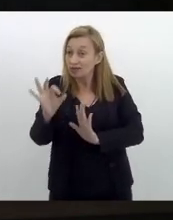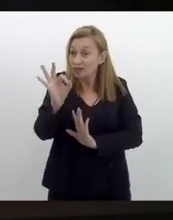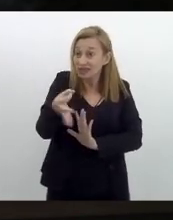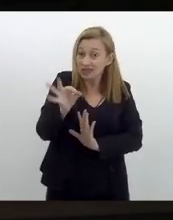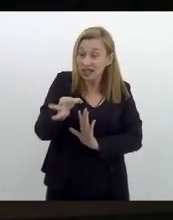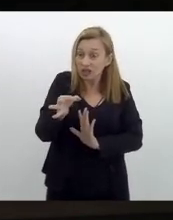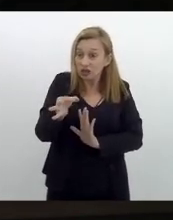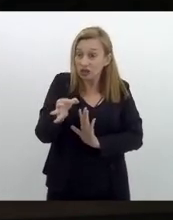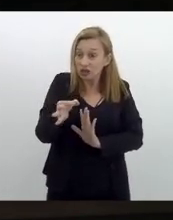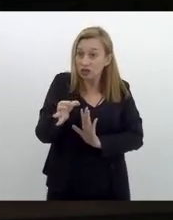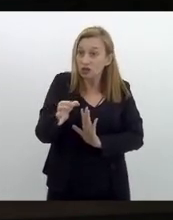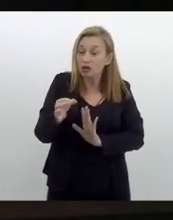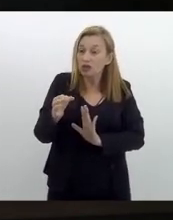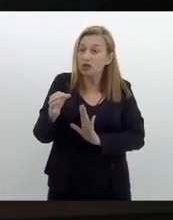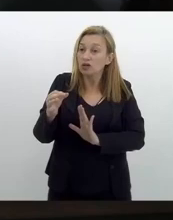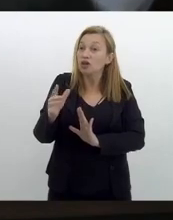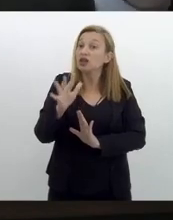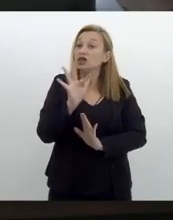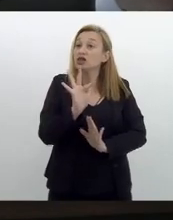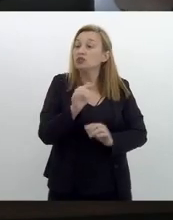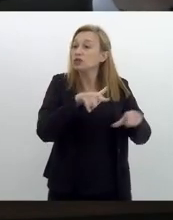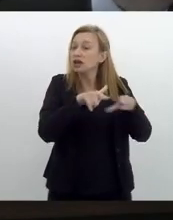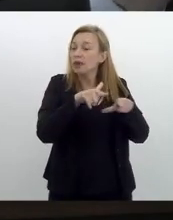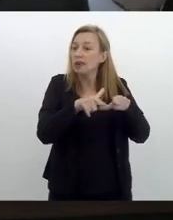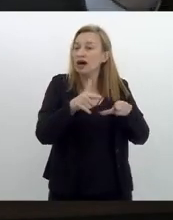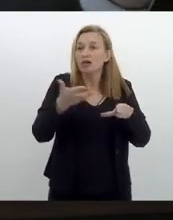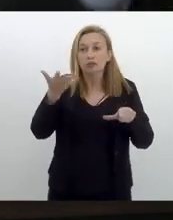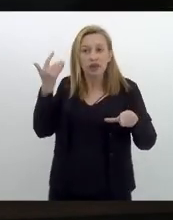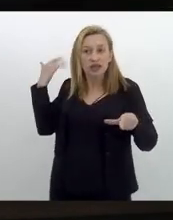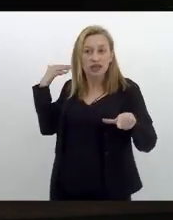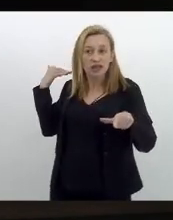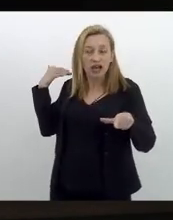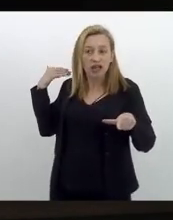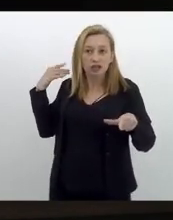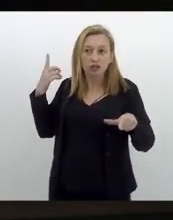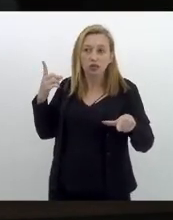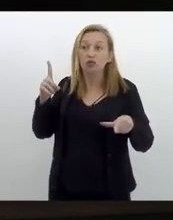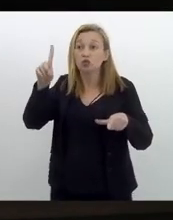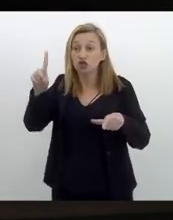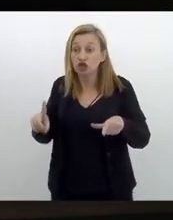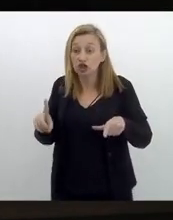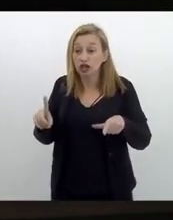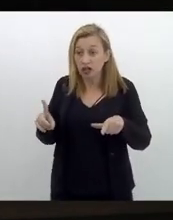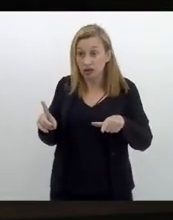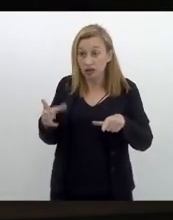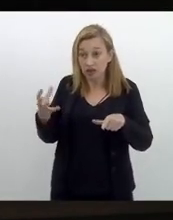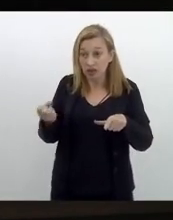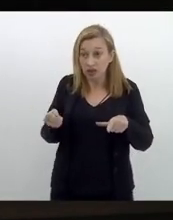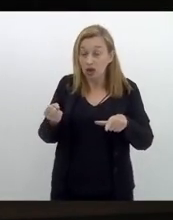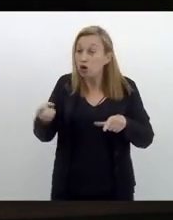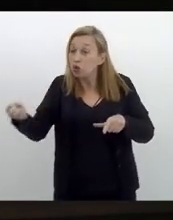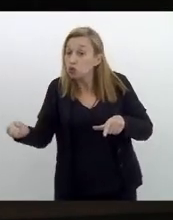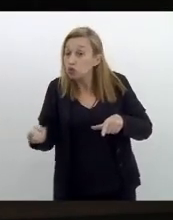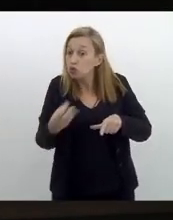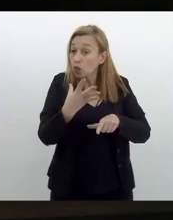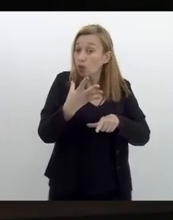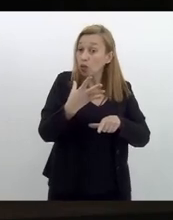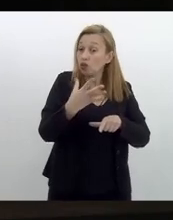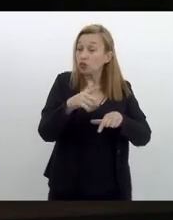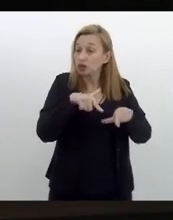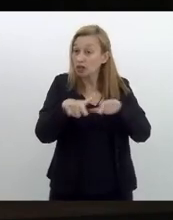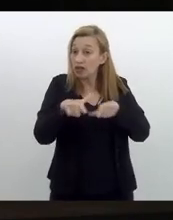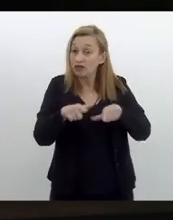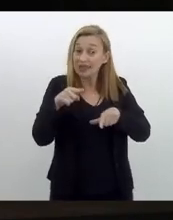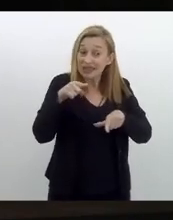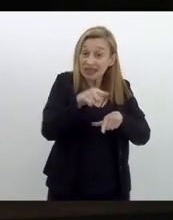carrega da função anterior o direito adquirido, deixando claro que ao assumir o novo posto, neste